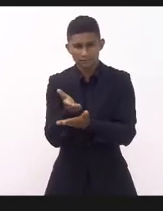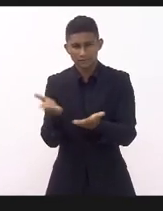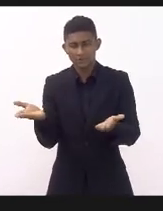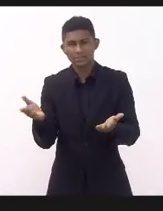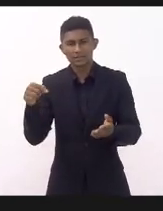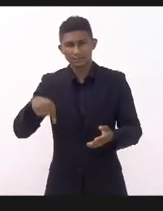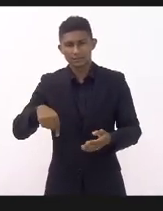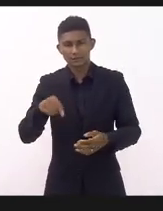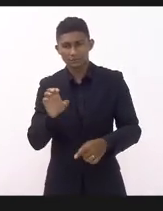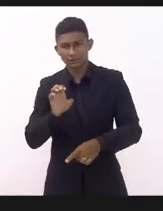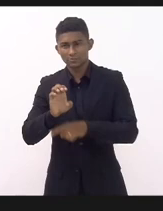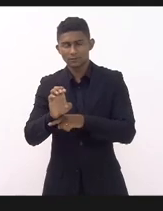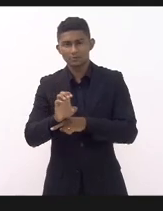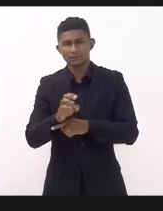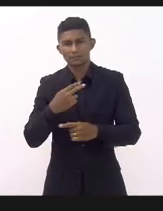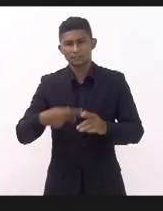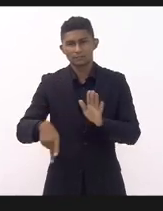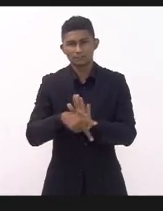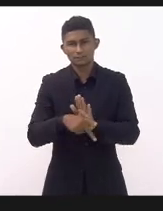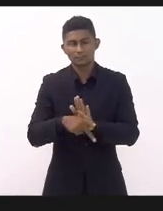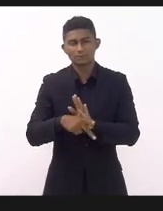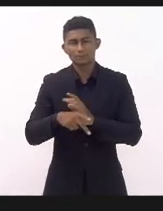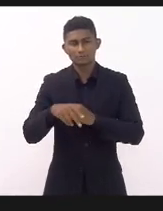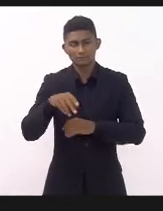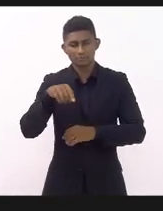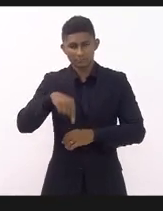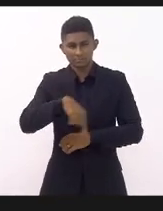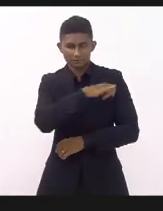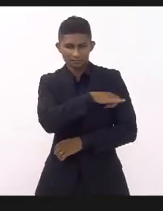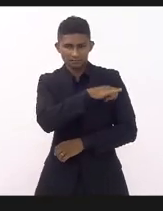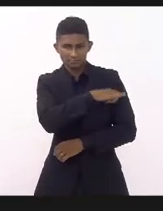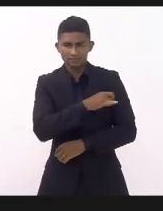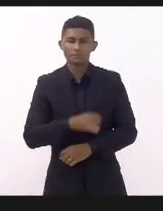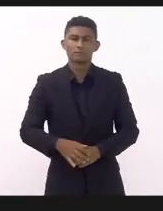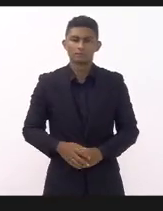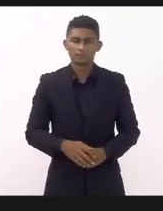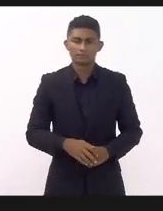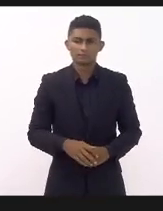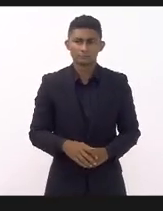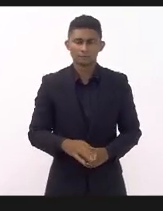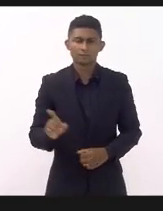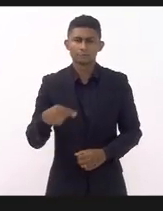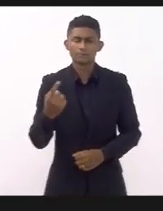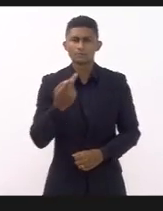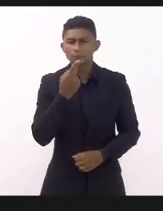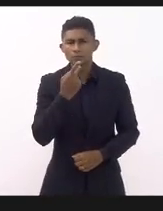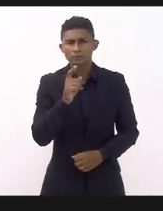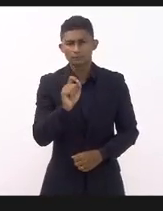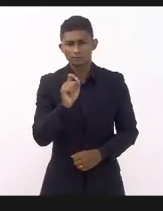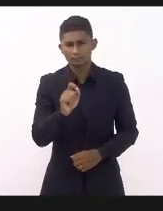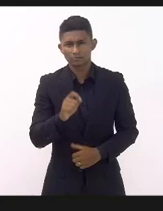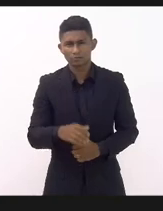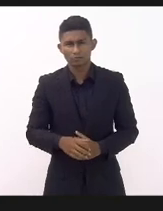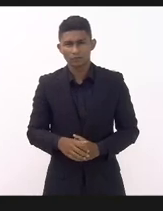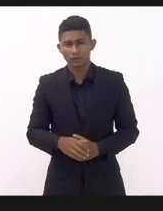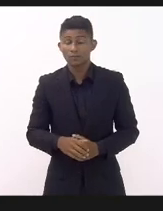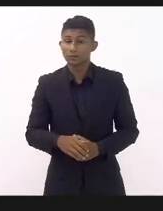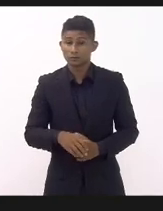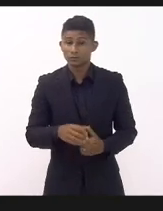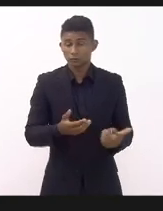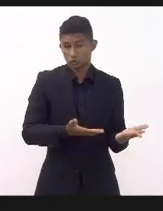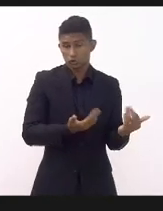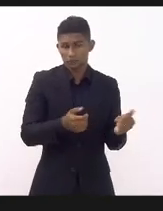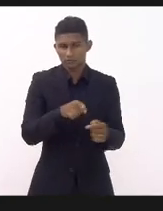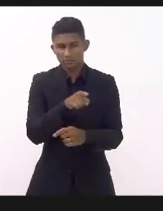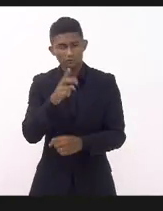estado, especialmente da rede pública estadual. E quando falamos, né, da possibilidade da nossa juventude